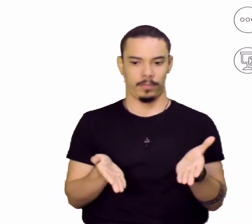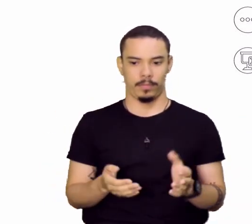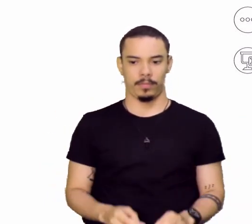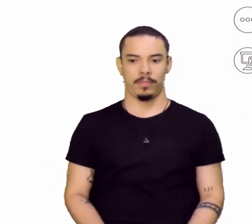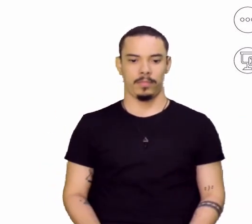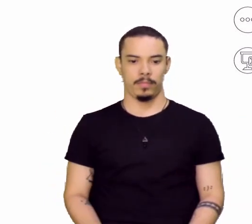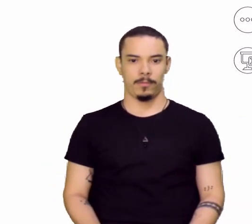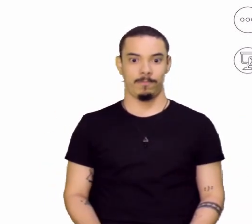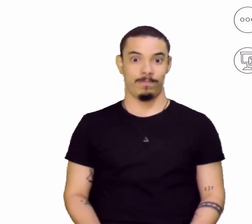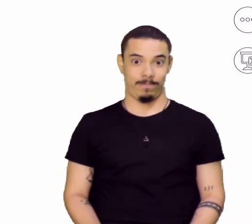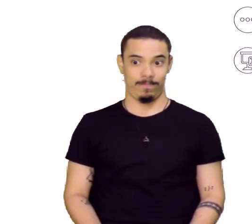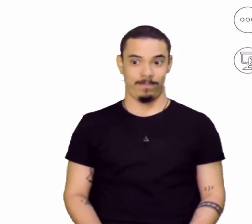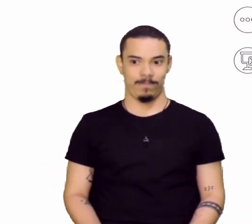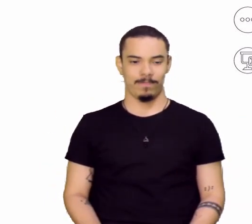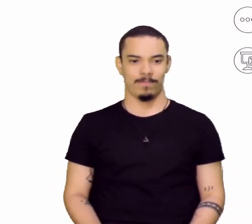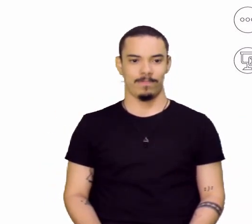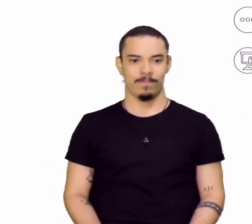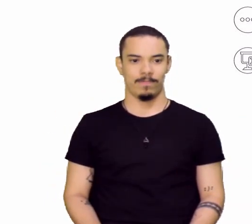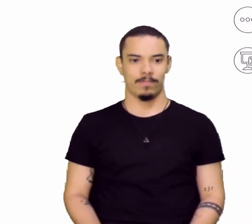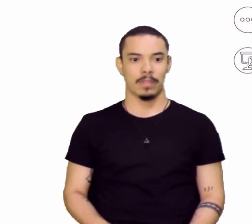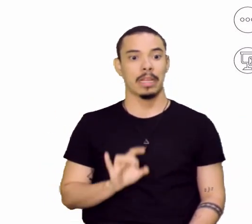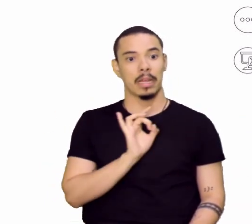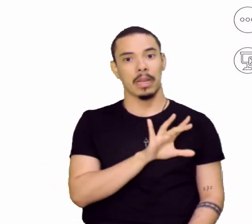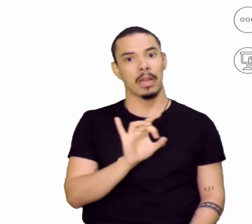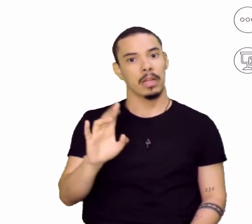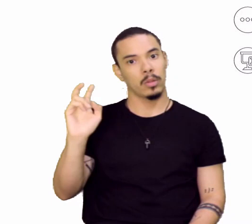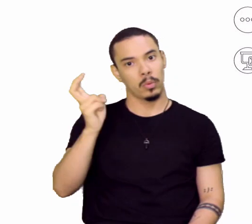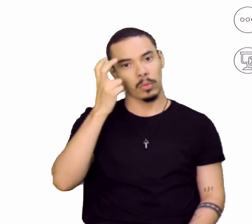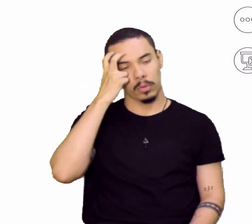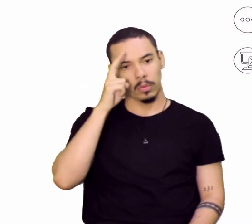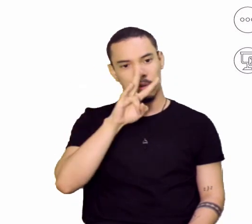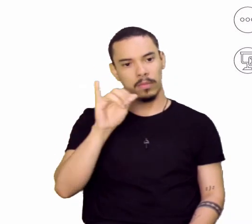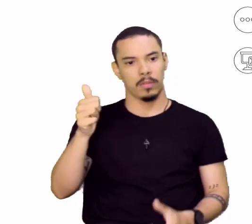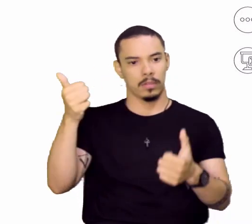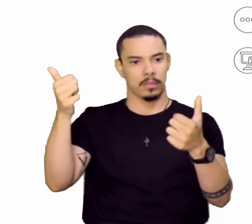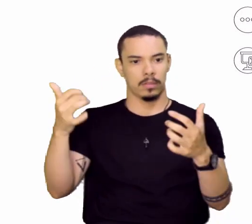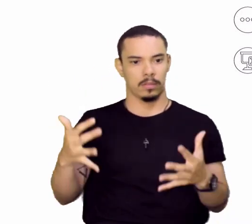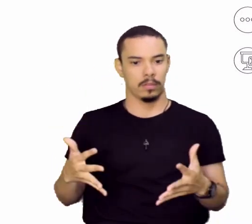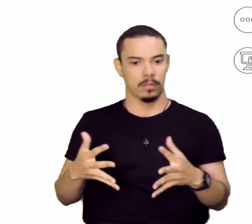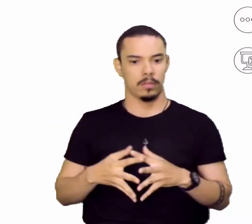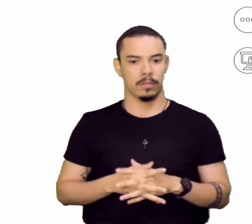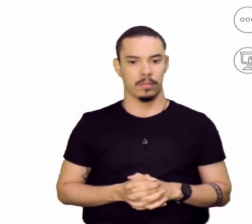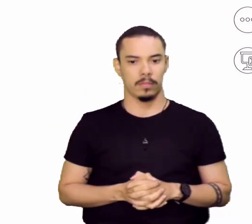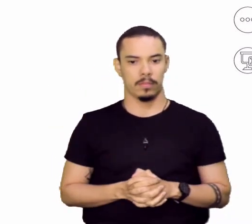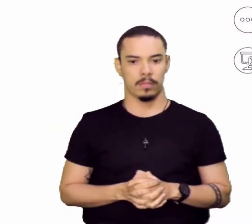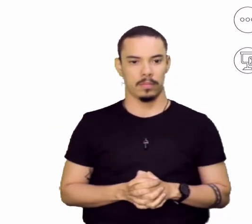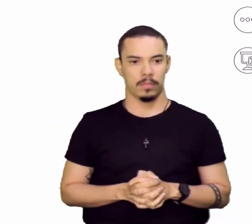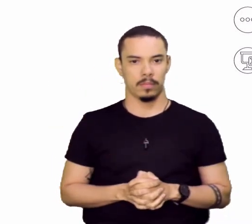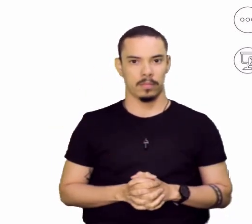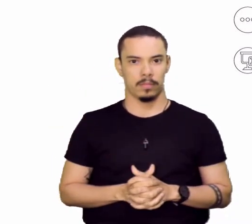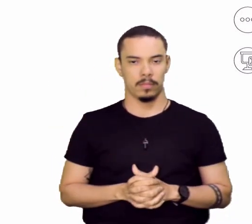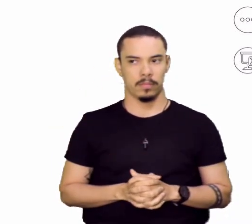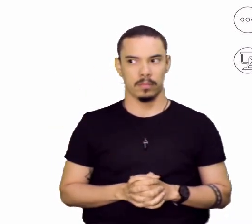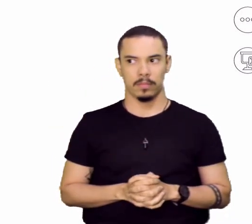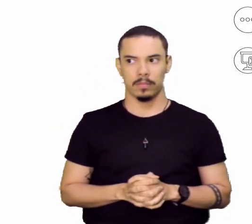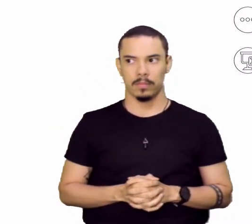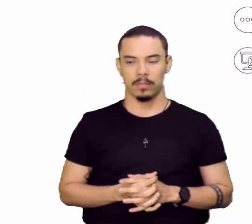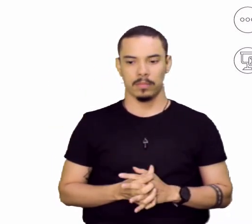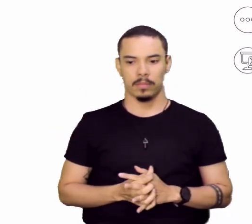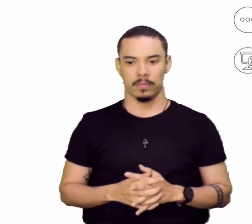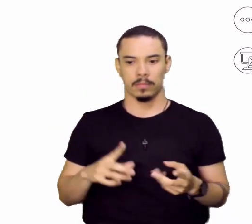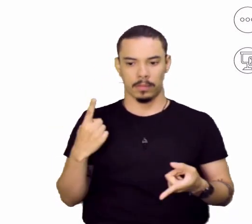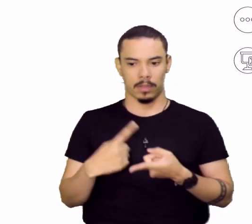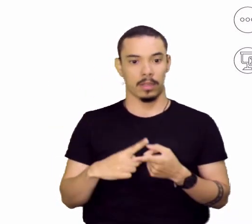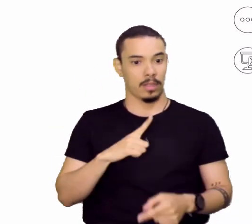E aí? Então, cada cultura vai dizer que coisa é essa, né? Existe